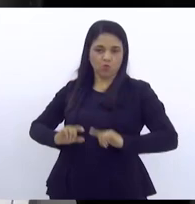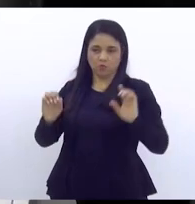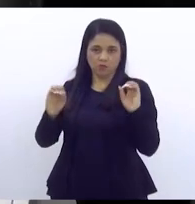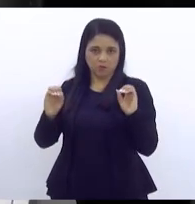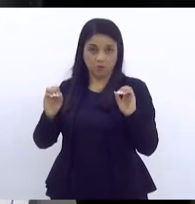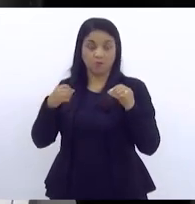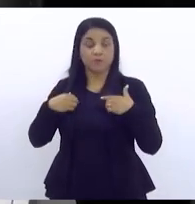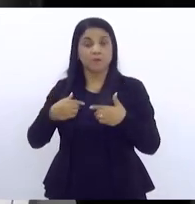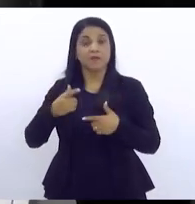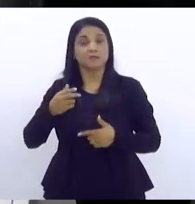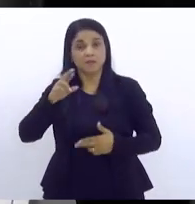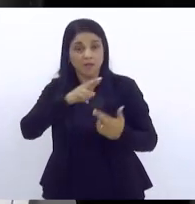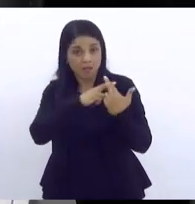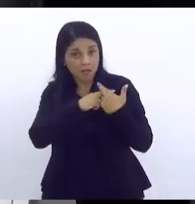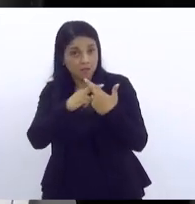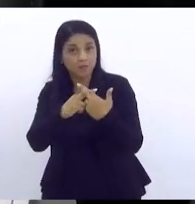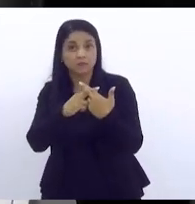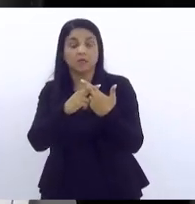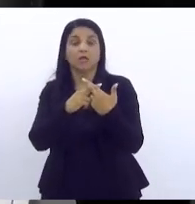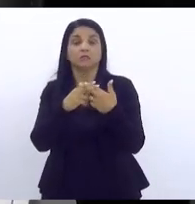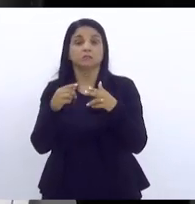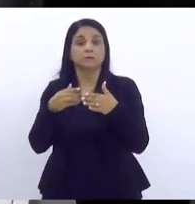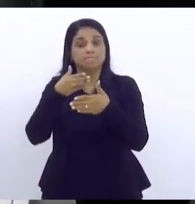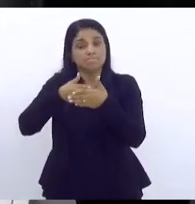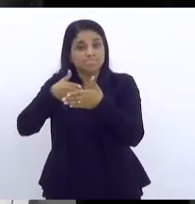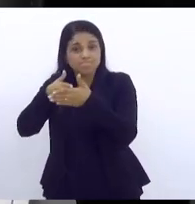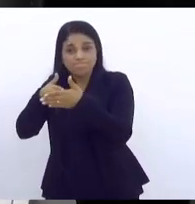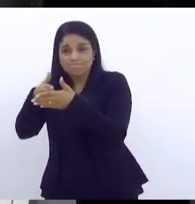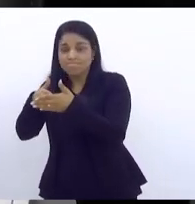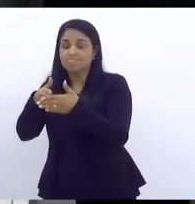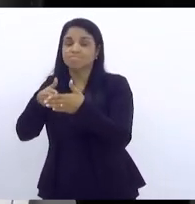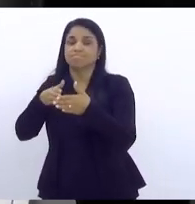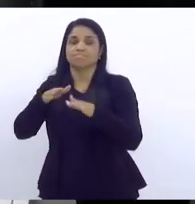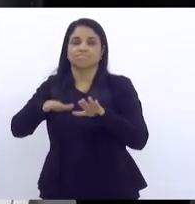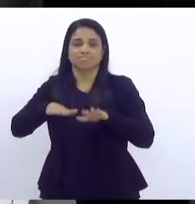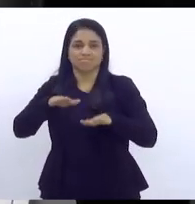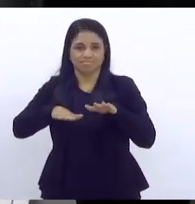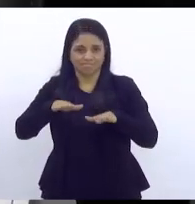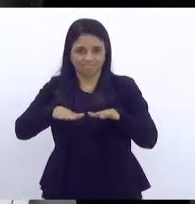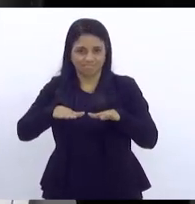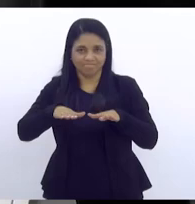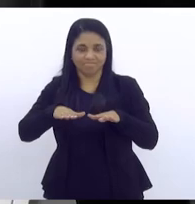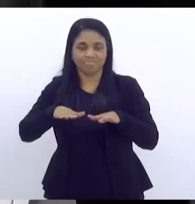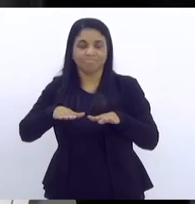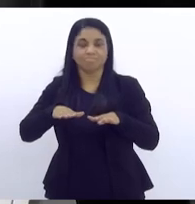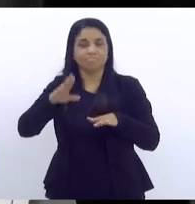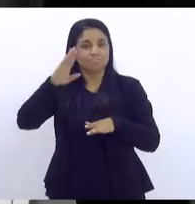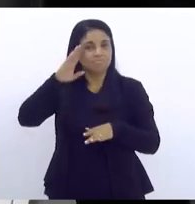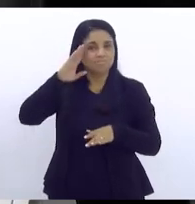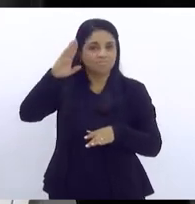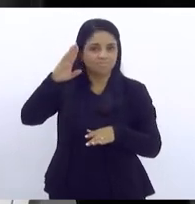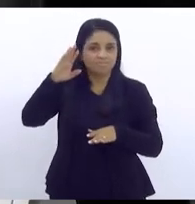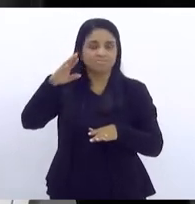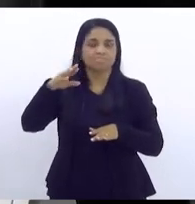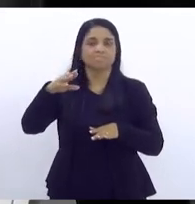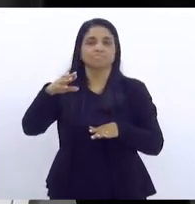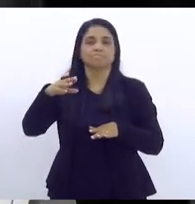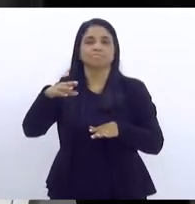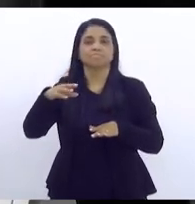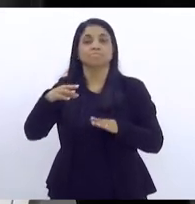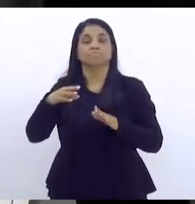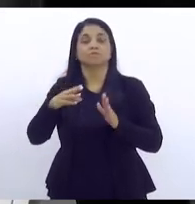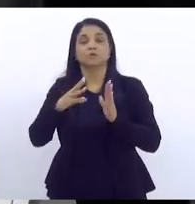responsabilidade muito também restrita às condições eh eh eh eh principais estabelecidas na